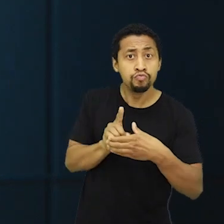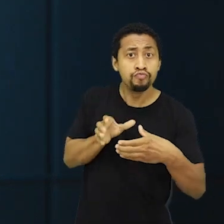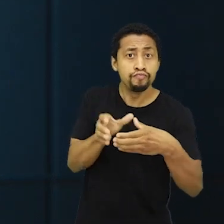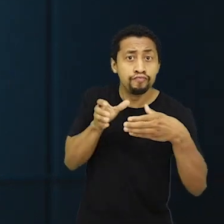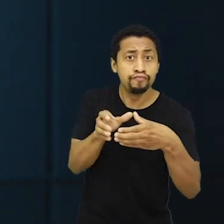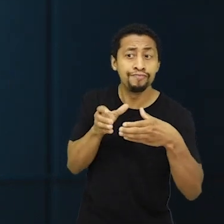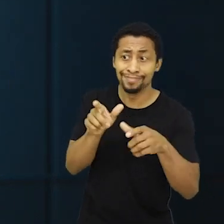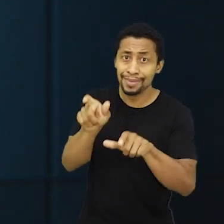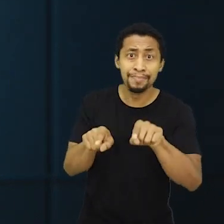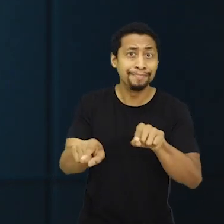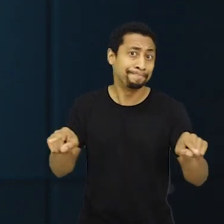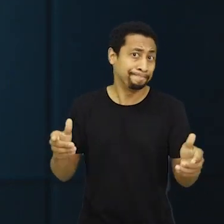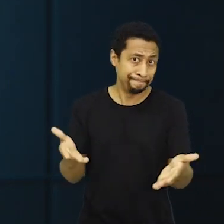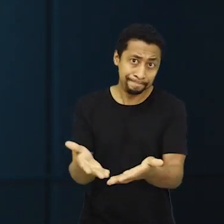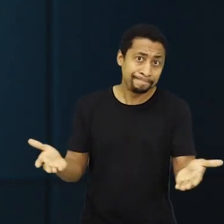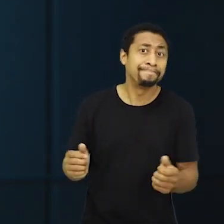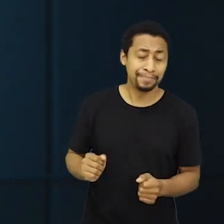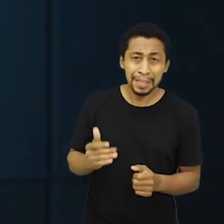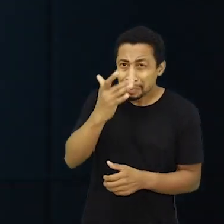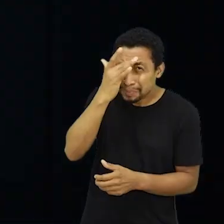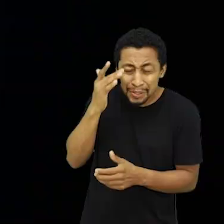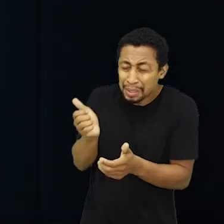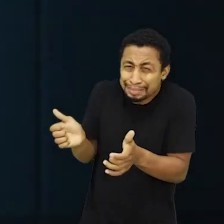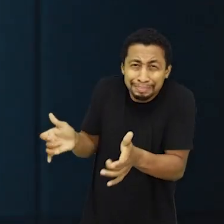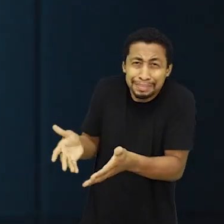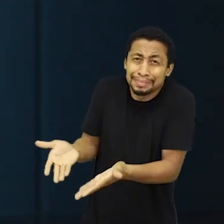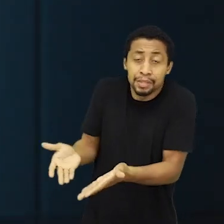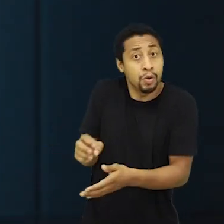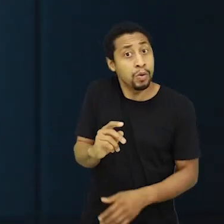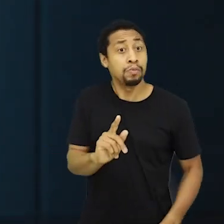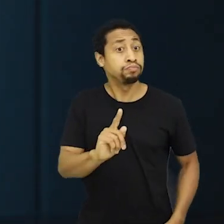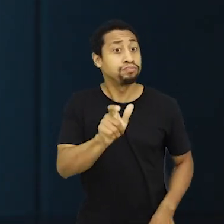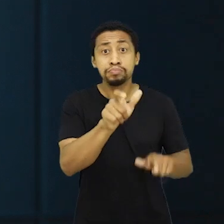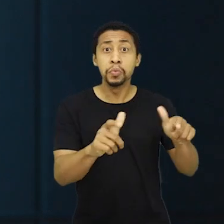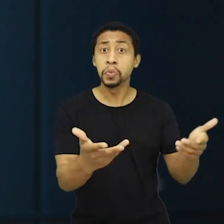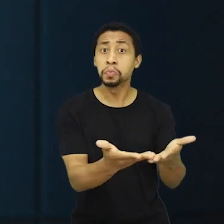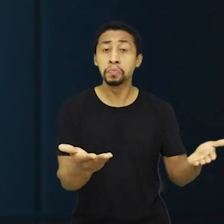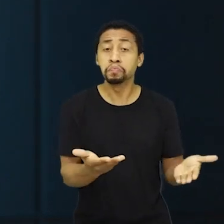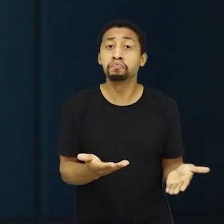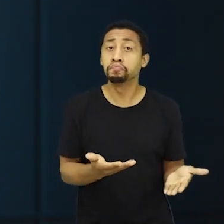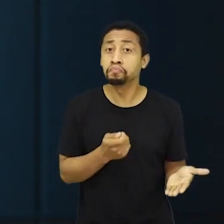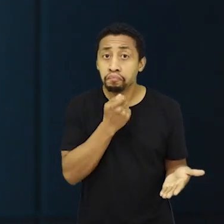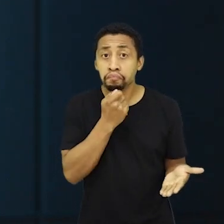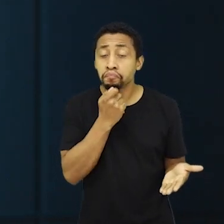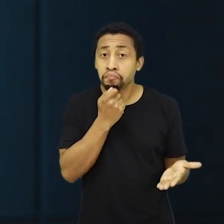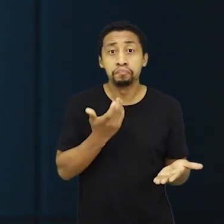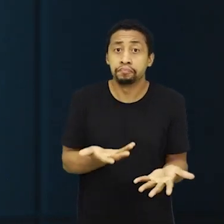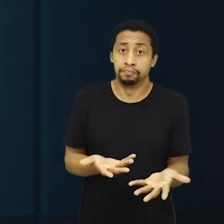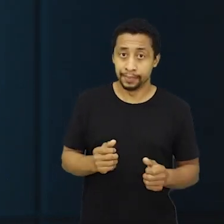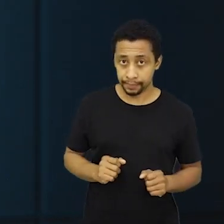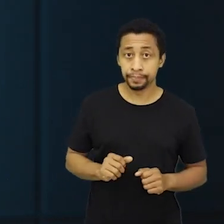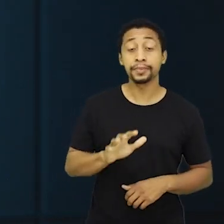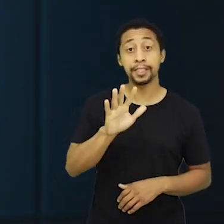que estão em situações mais vulneráveis ou não. Eu sempre tive uma preocupação muito grande de que os estudos e as